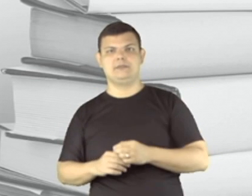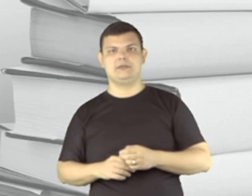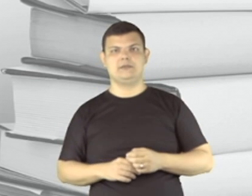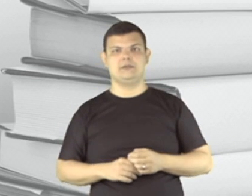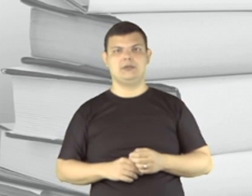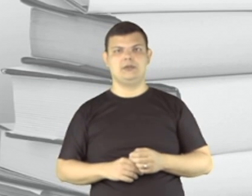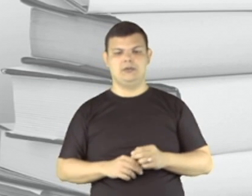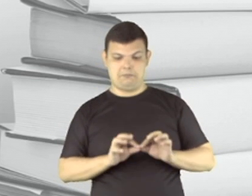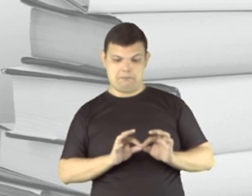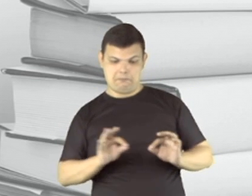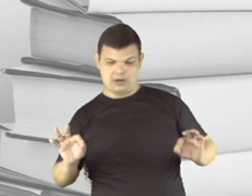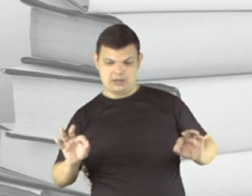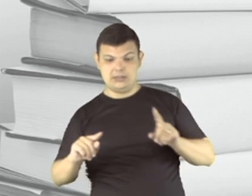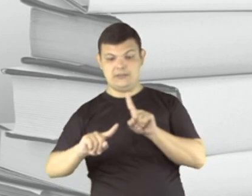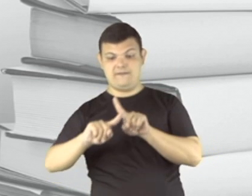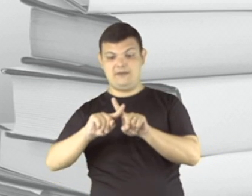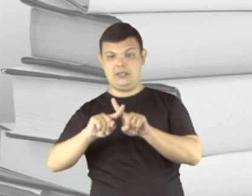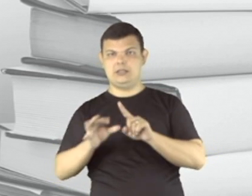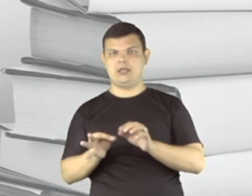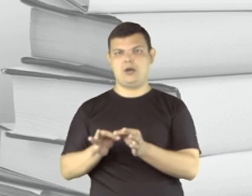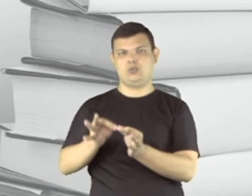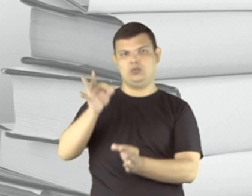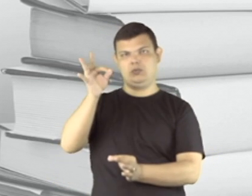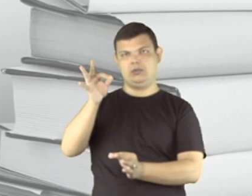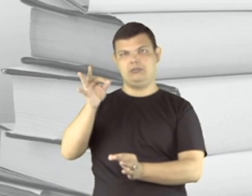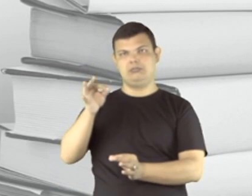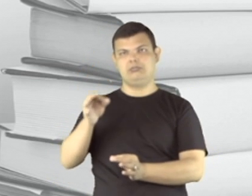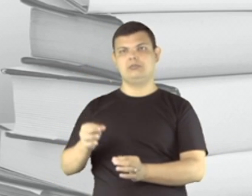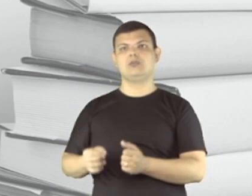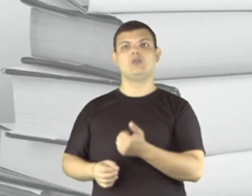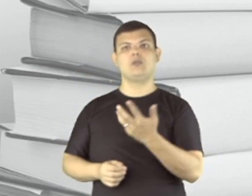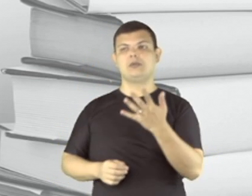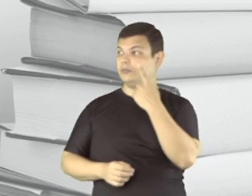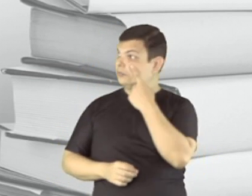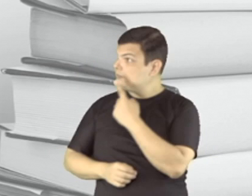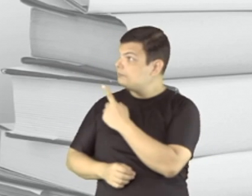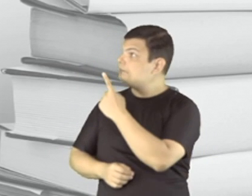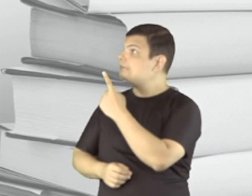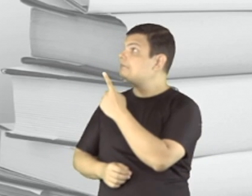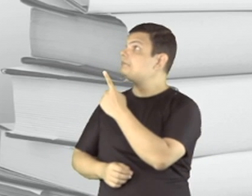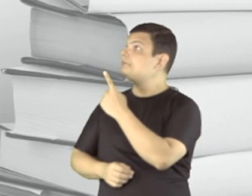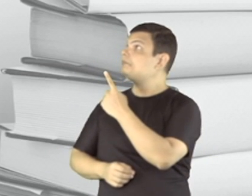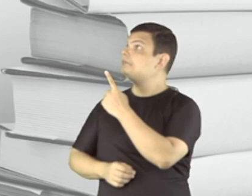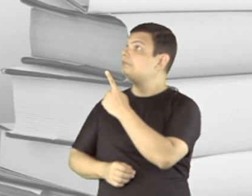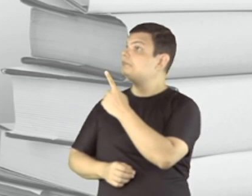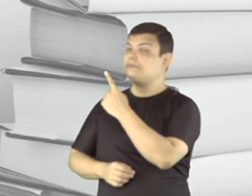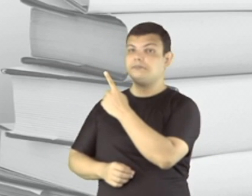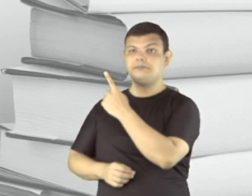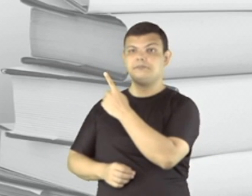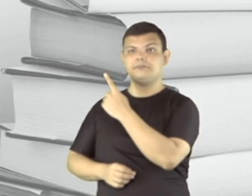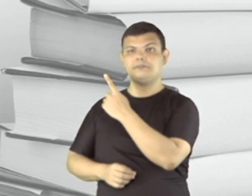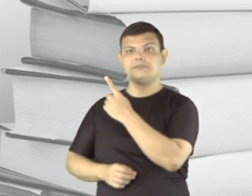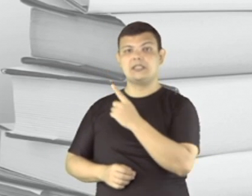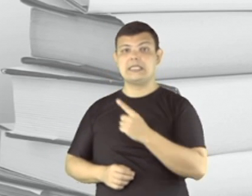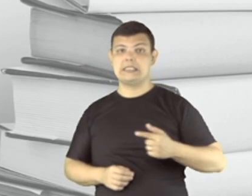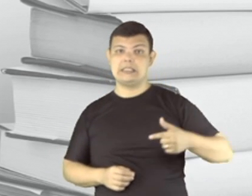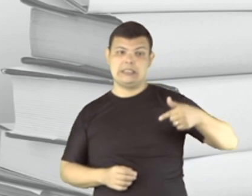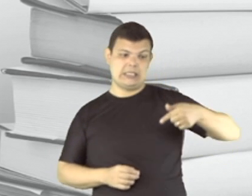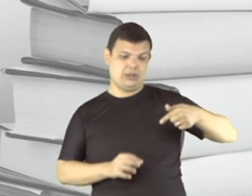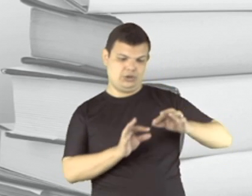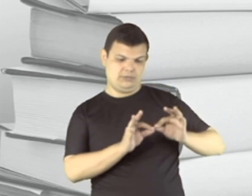ó. Base vezes altura. E aí, eu voltei aqui, ó. Nesse exemplo aqui, a base é